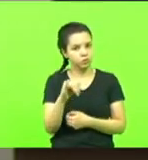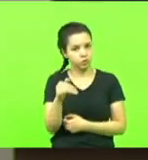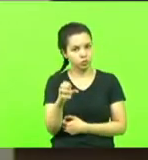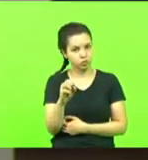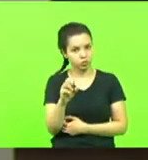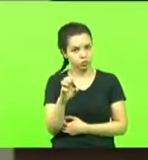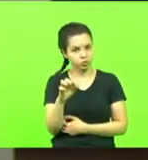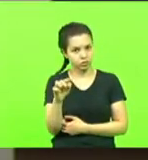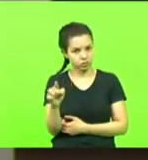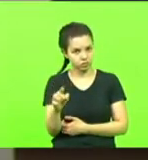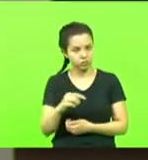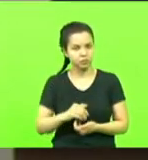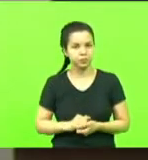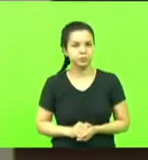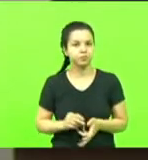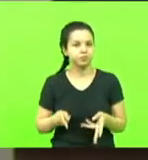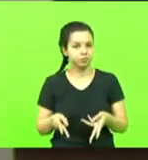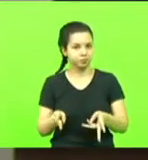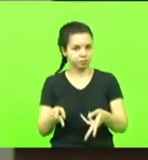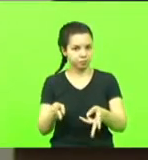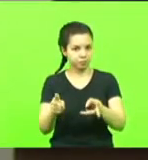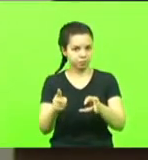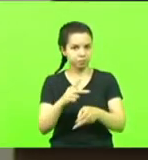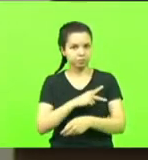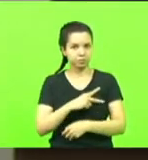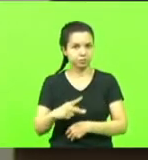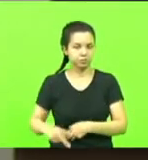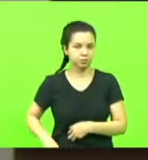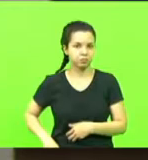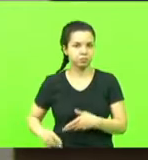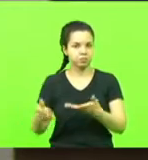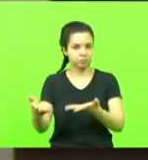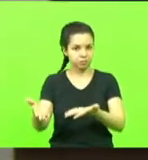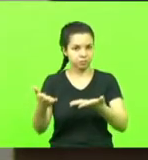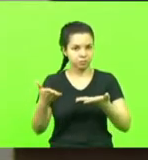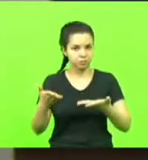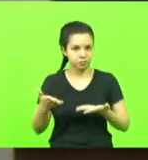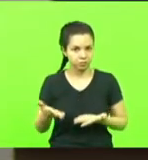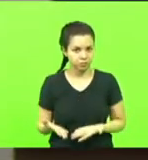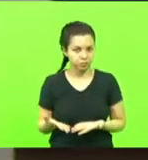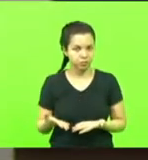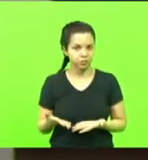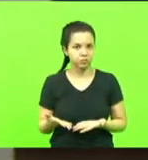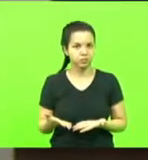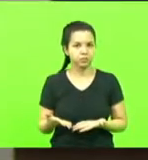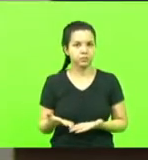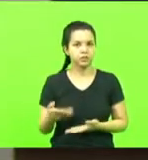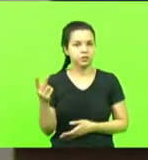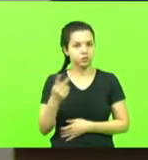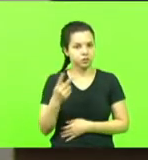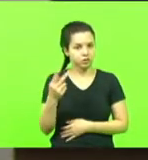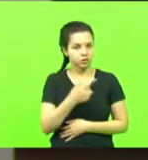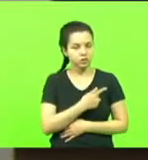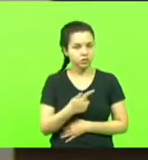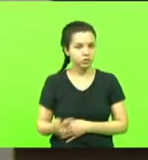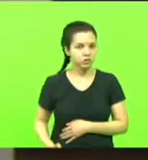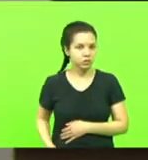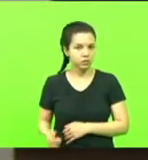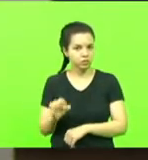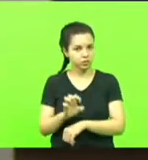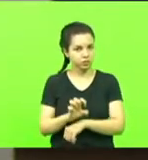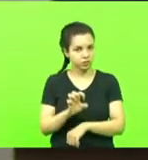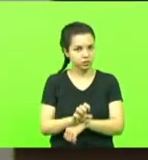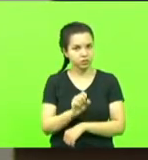Deschamps. Na sequência, o senhor presidente convidou para fazer uso da palavra a excelentíssima senhora vice-governadora do Estado de Santa